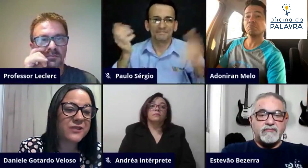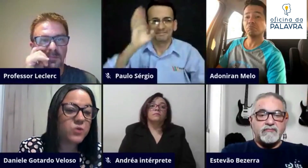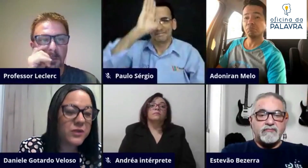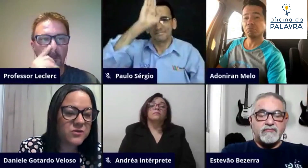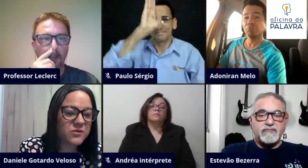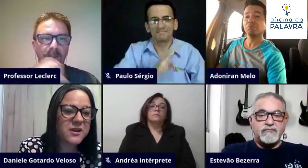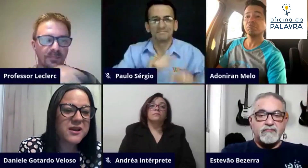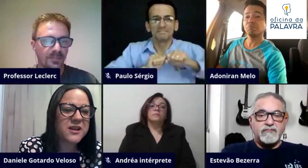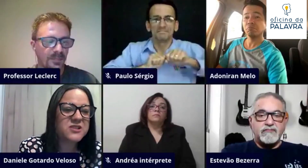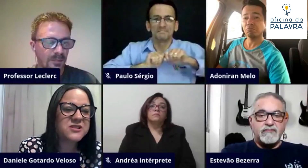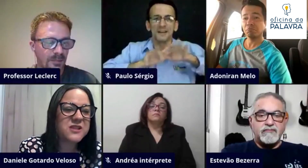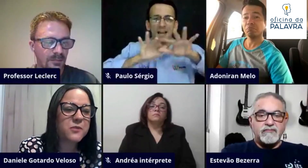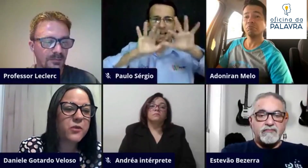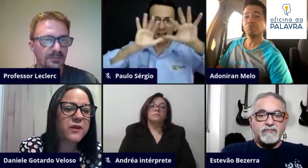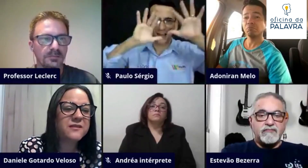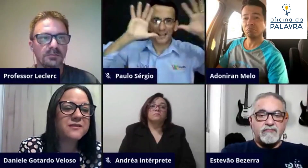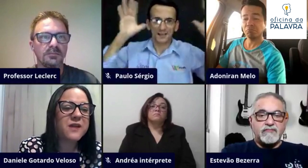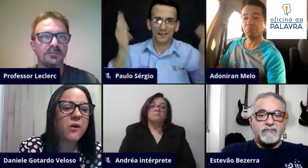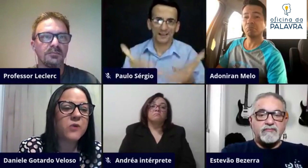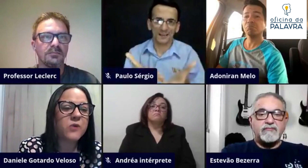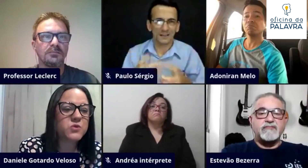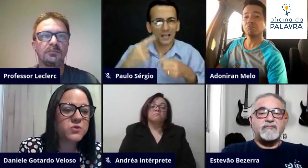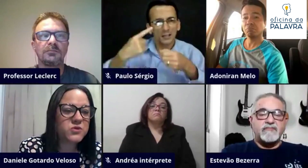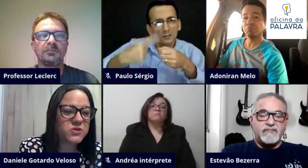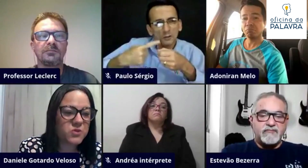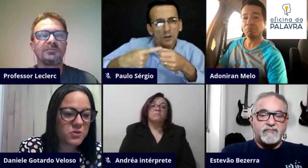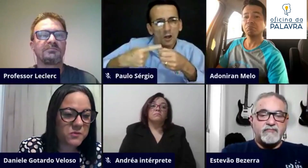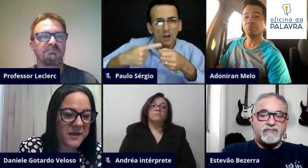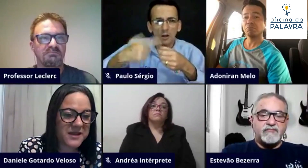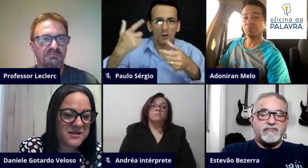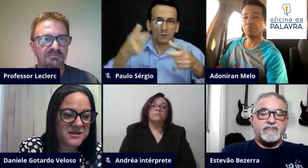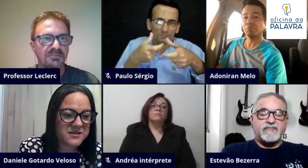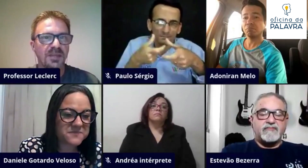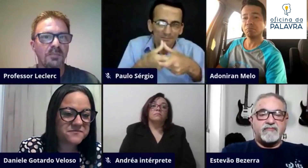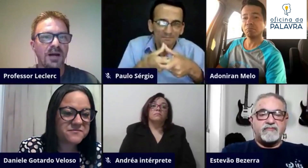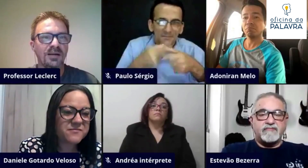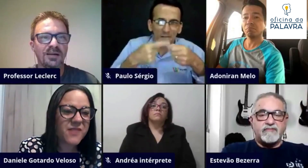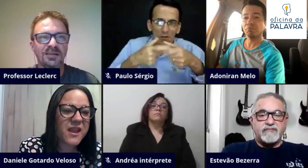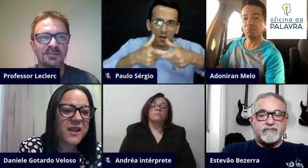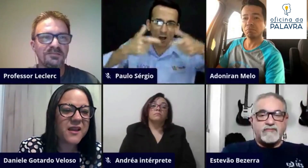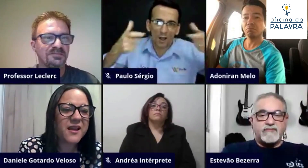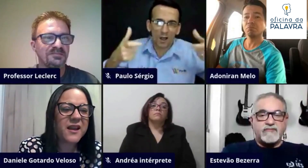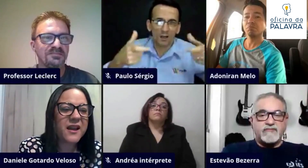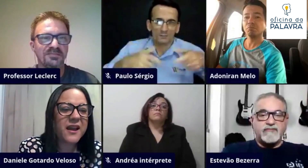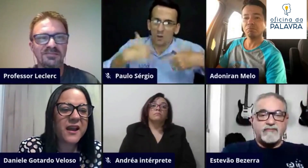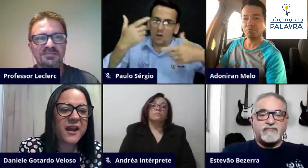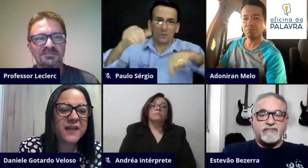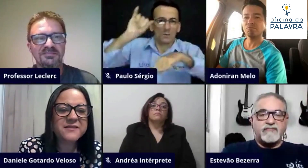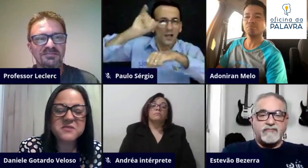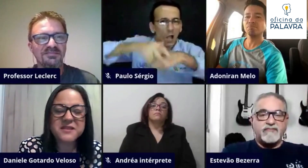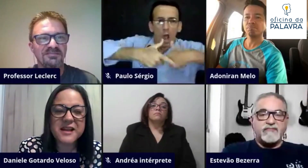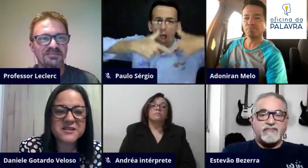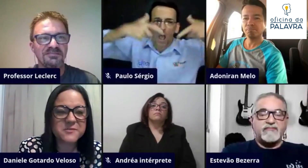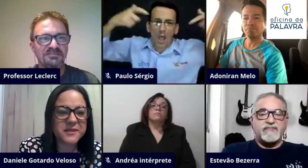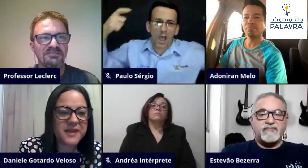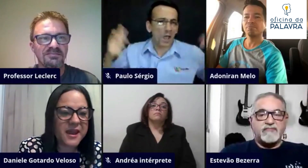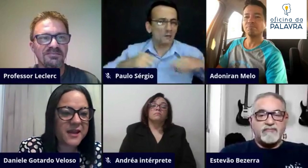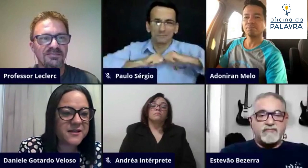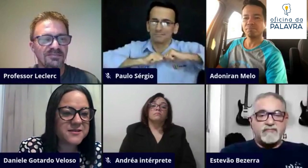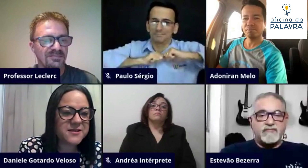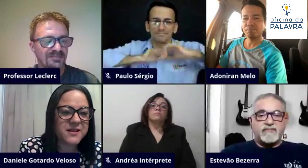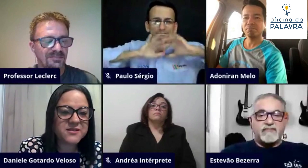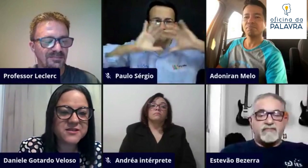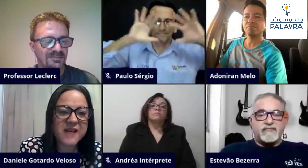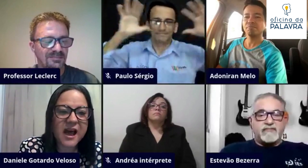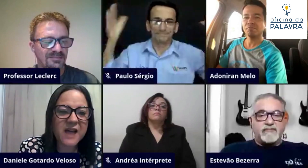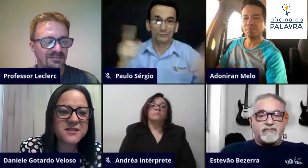aplicativo gratuito e distribuído, então, aos surdos de todo o país. Que bacana, hein? Então, cidades